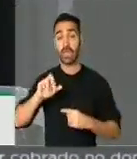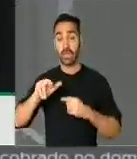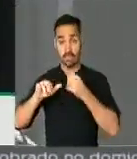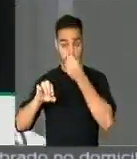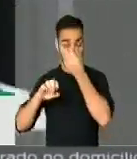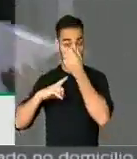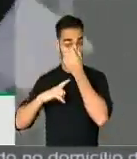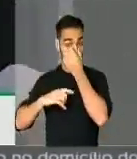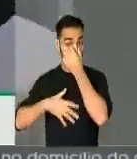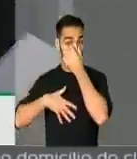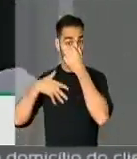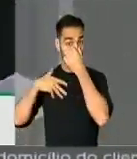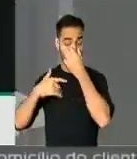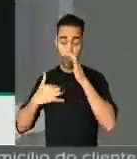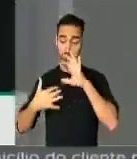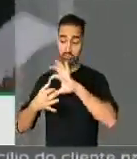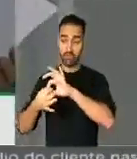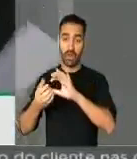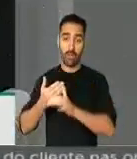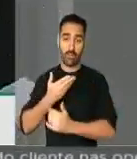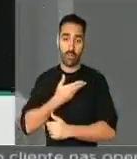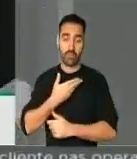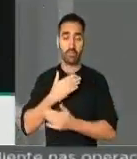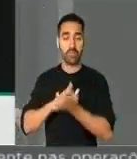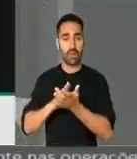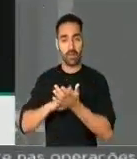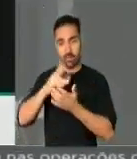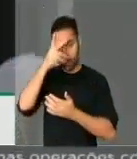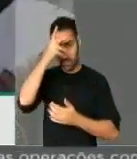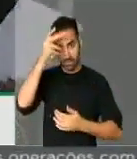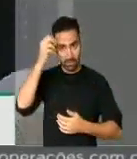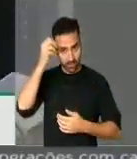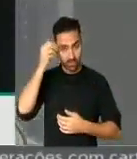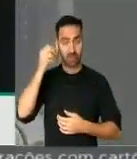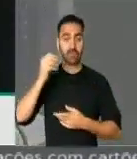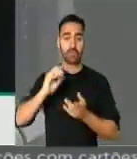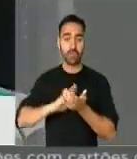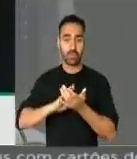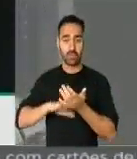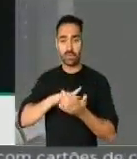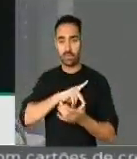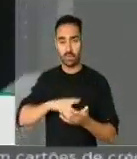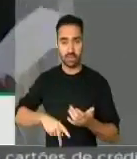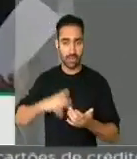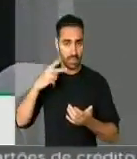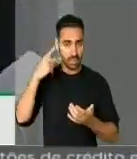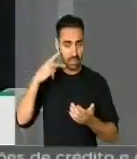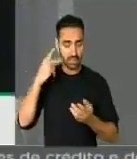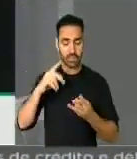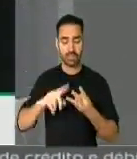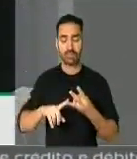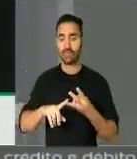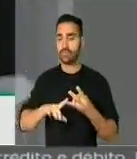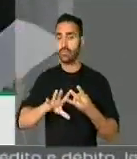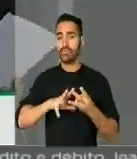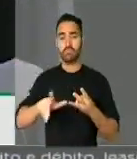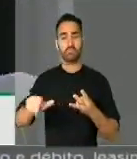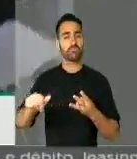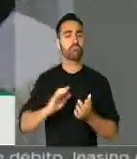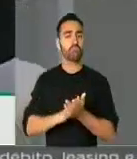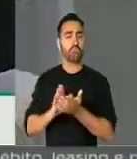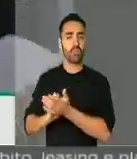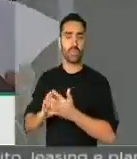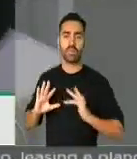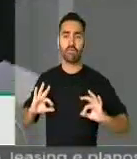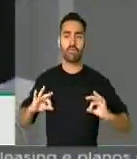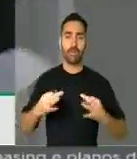orgulho né de ser amigo dessa cidade Parabéns ao prefeito Elmo Parabéns ao Presidente da câmara Figueiredo aos vereadores e todas as